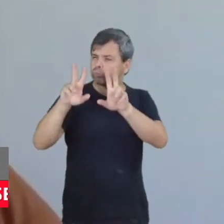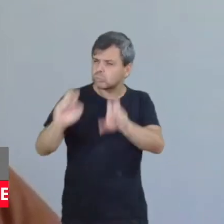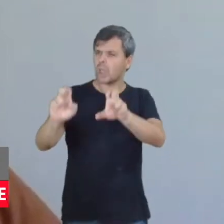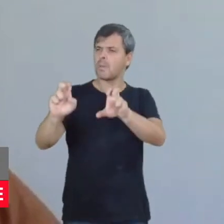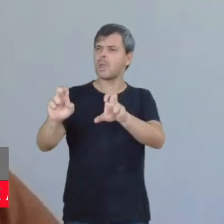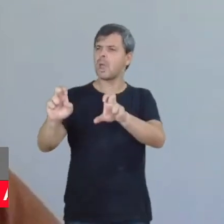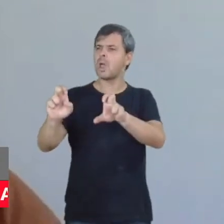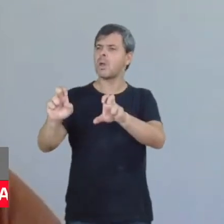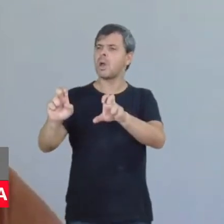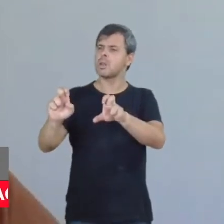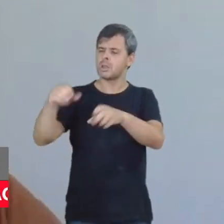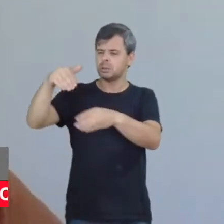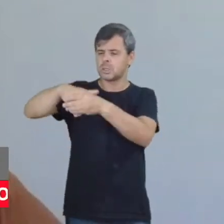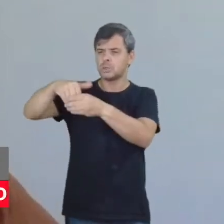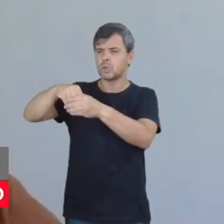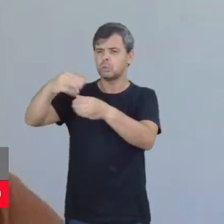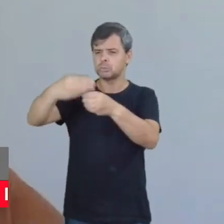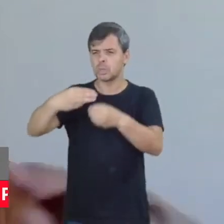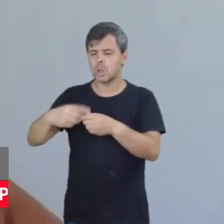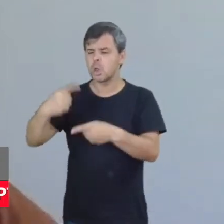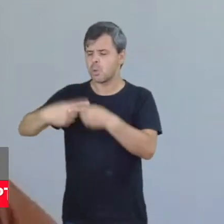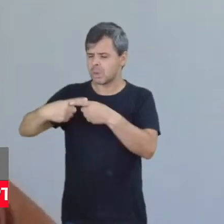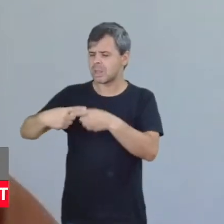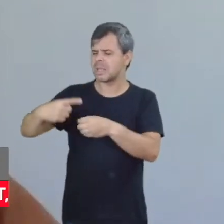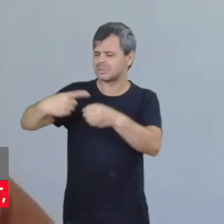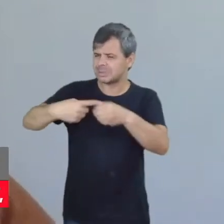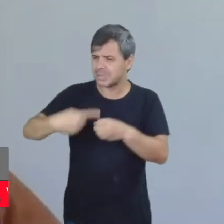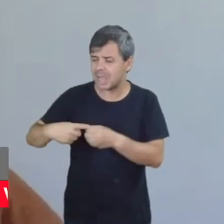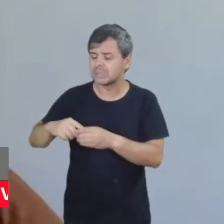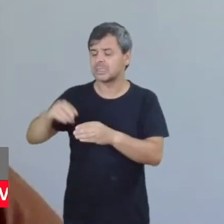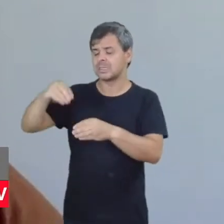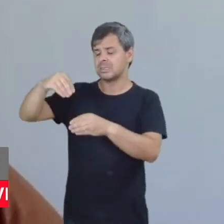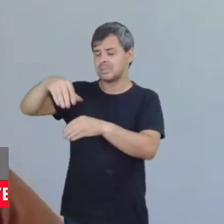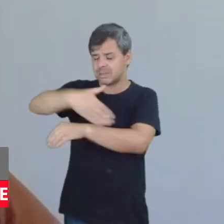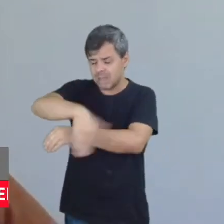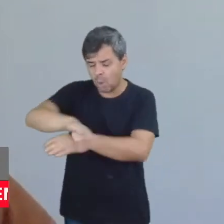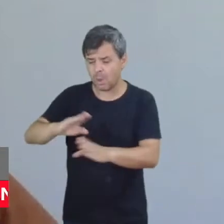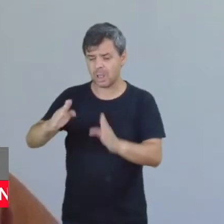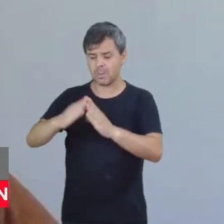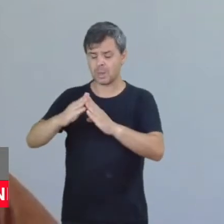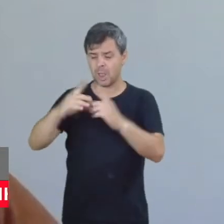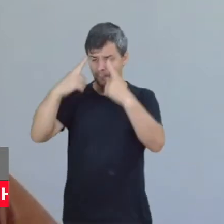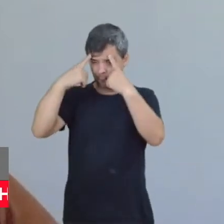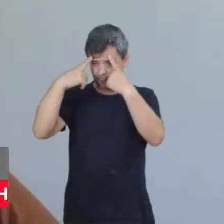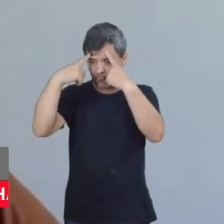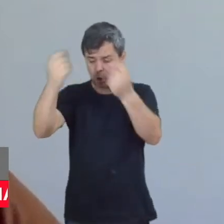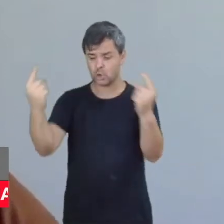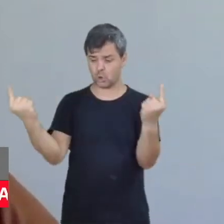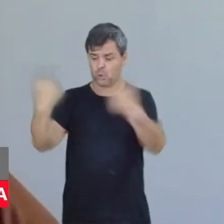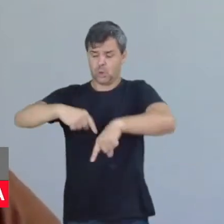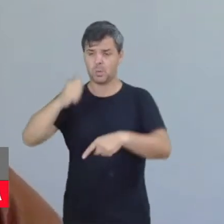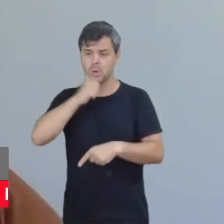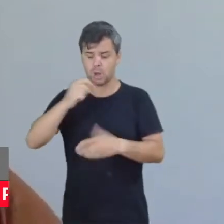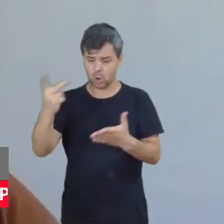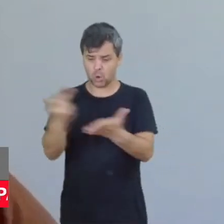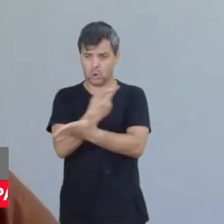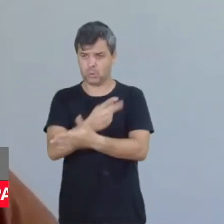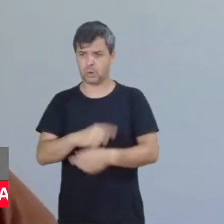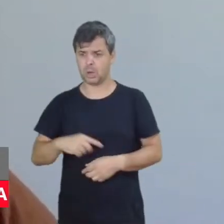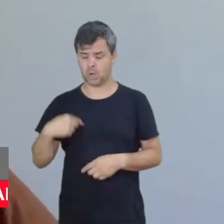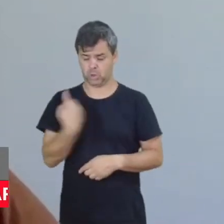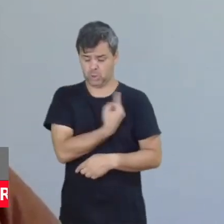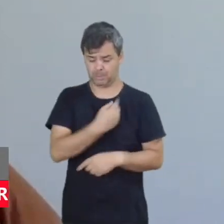nas eleições. Porque é na cidade, é na rua, é na casa que a violência contra a mulher está acontecendo. Nós